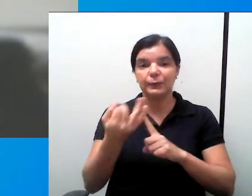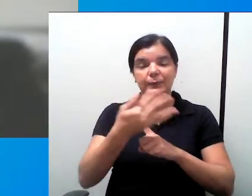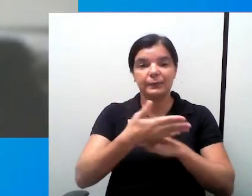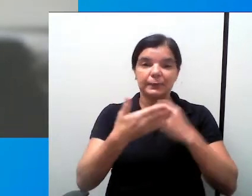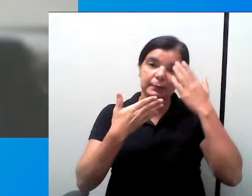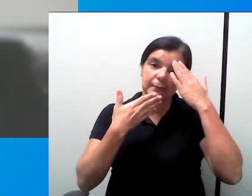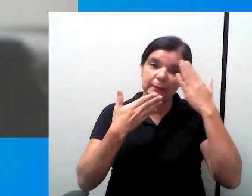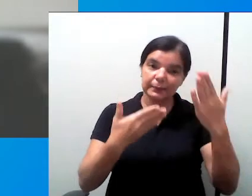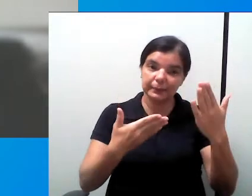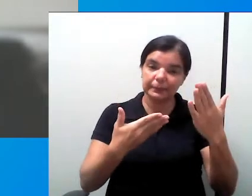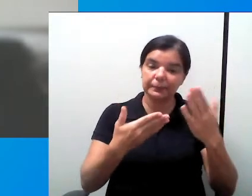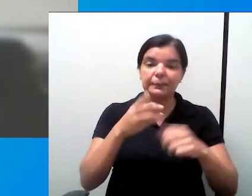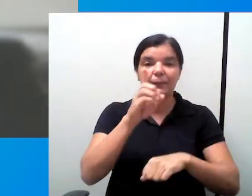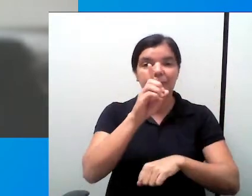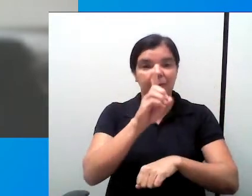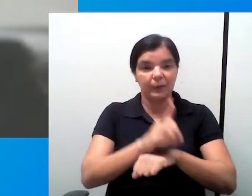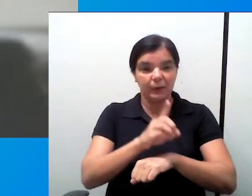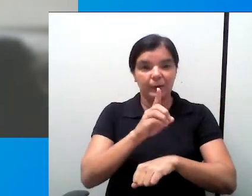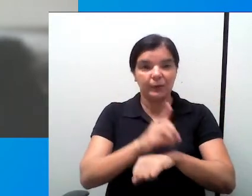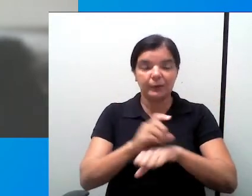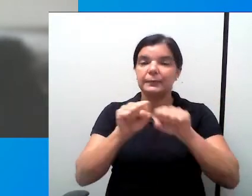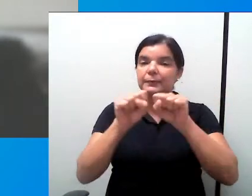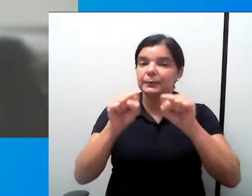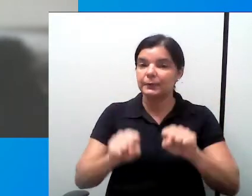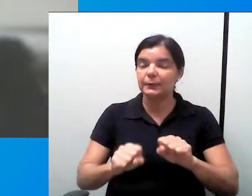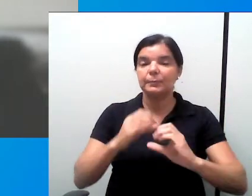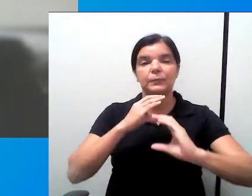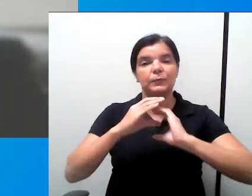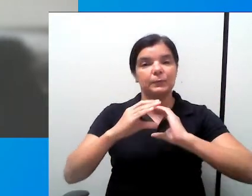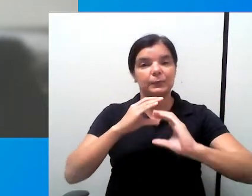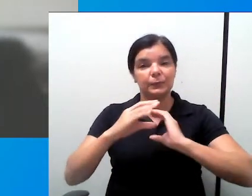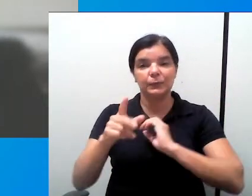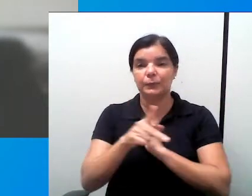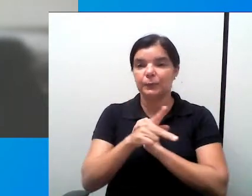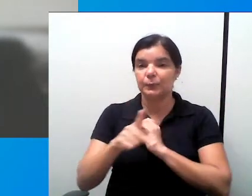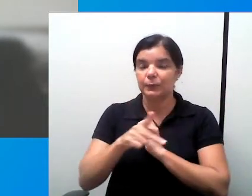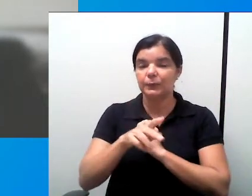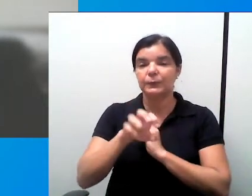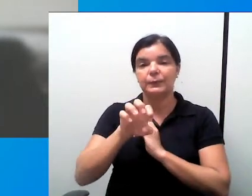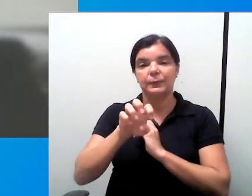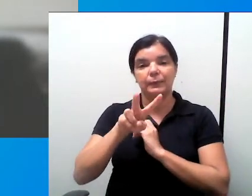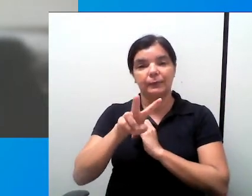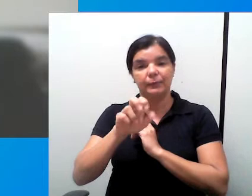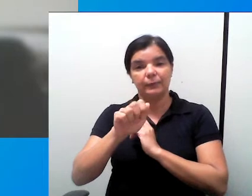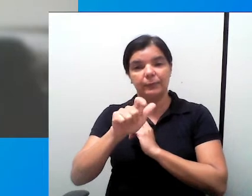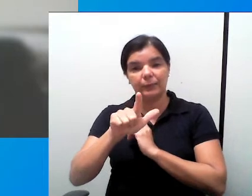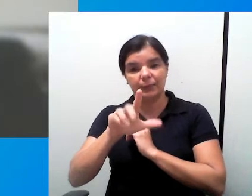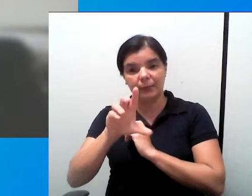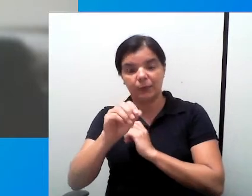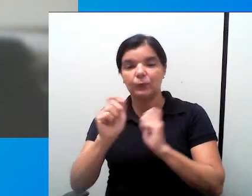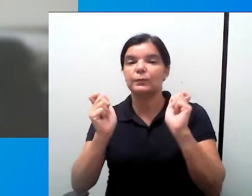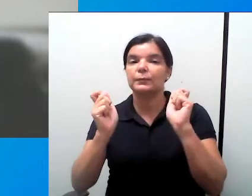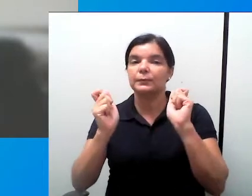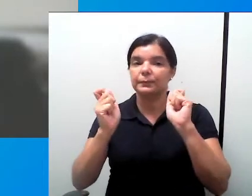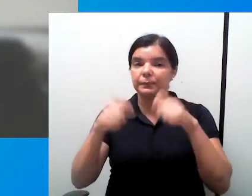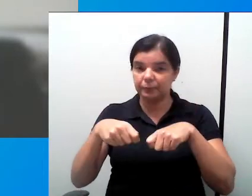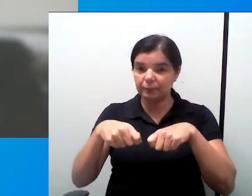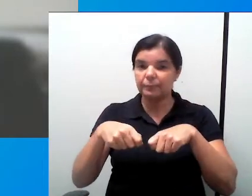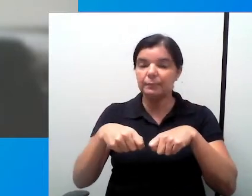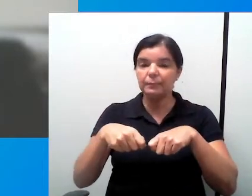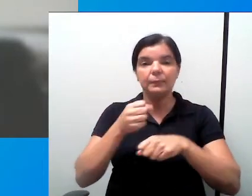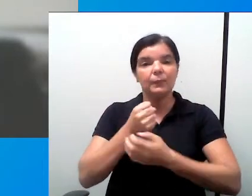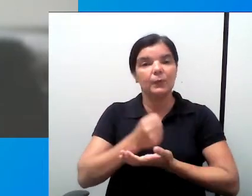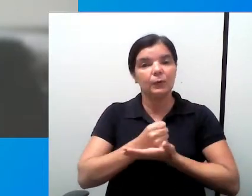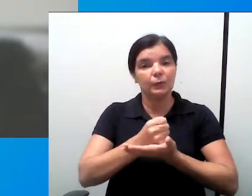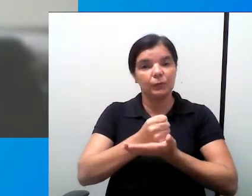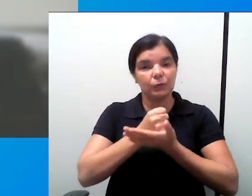à Diretoria Sistêmica de Comunicação, em nome do professor Evaldo, que disponibilizou e nos apoiou em toda a arte